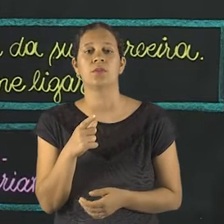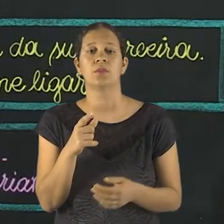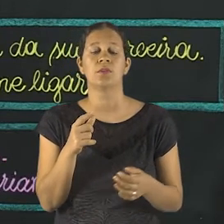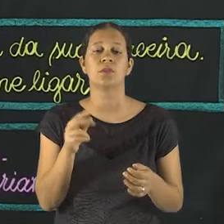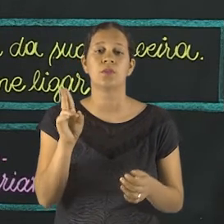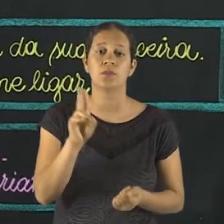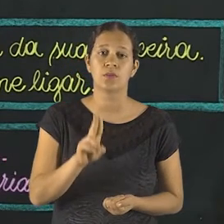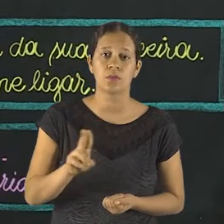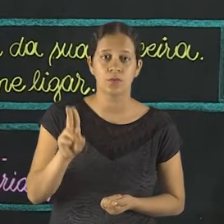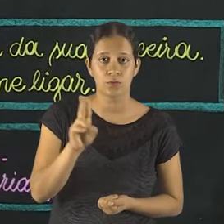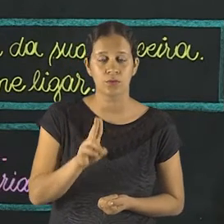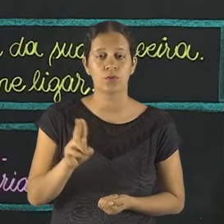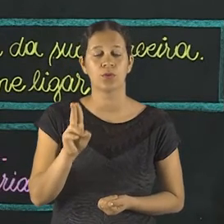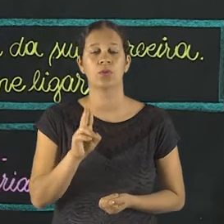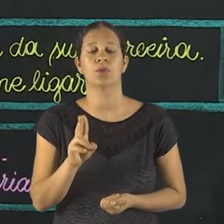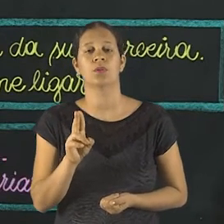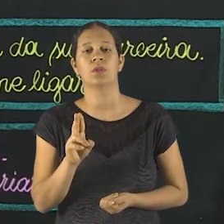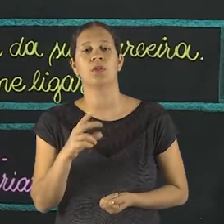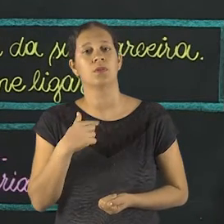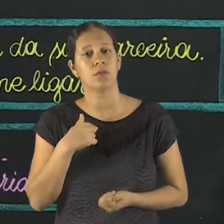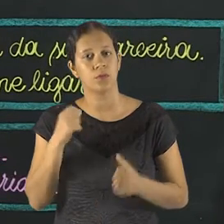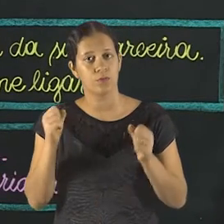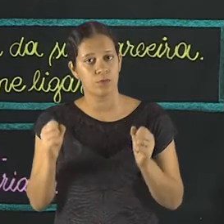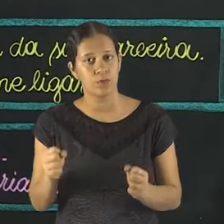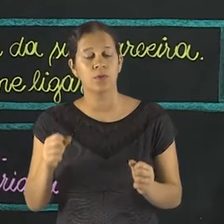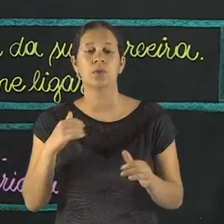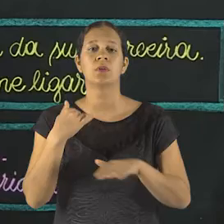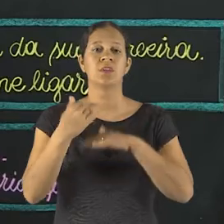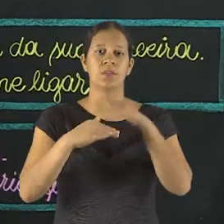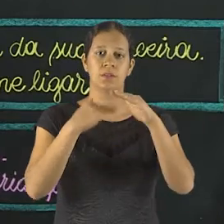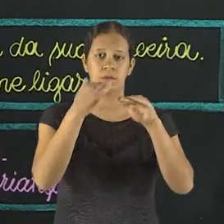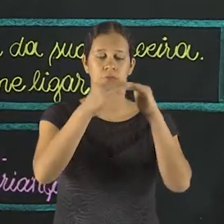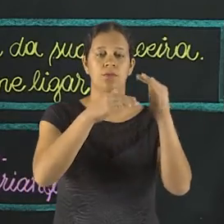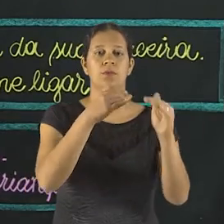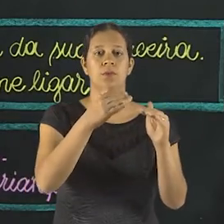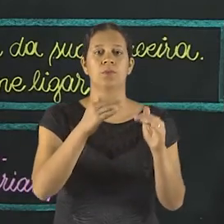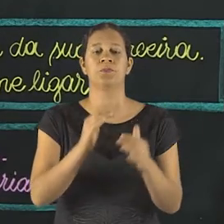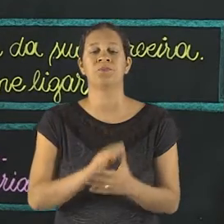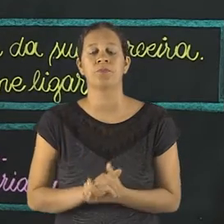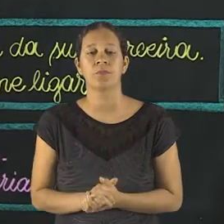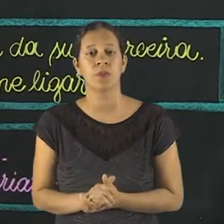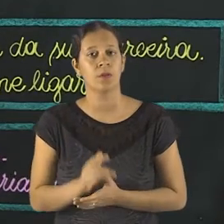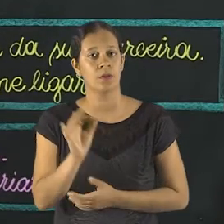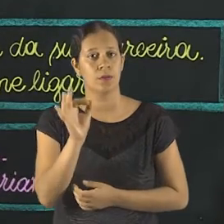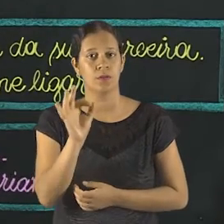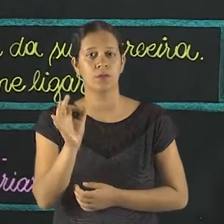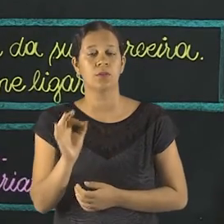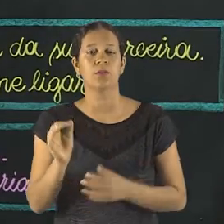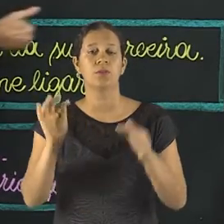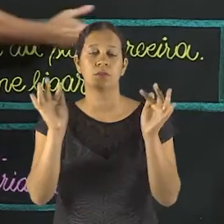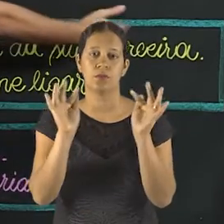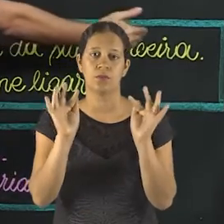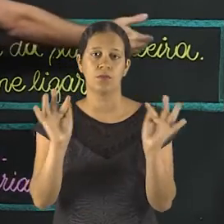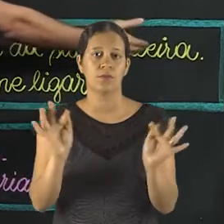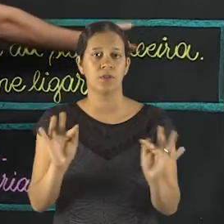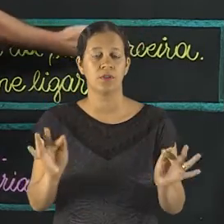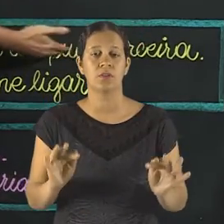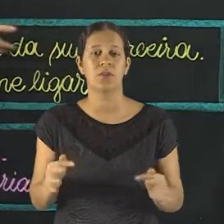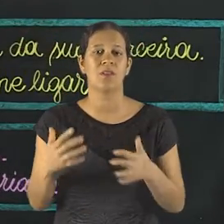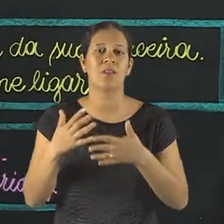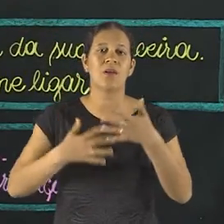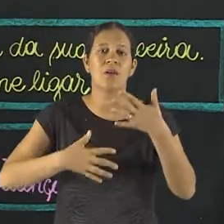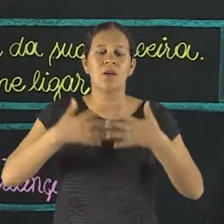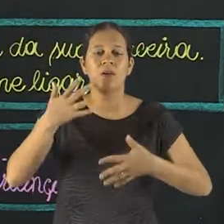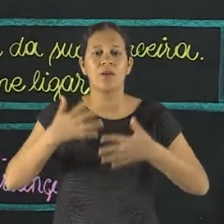da utilização da forma nominal gerúndio. Eu poderia desenvolvê-la, ok? Não sendo feliz, só atrapalhou a vida da sua parceira.